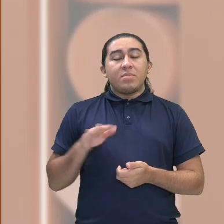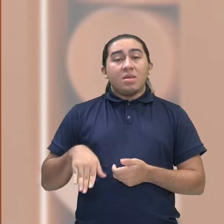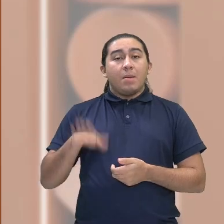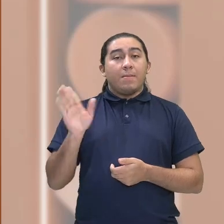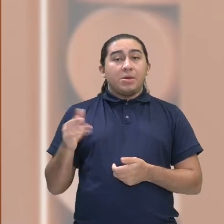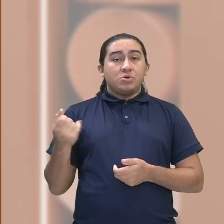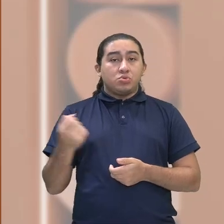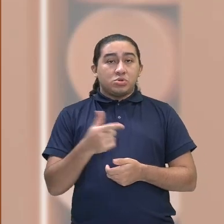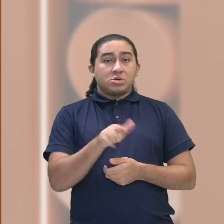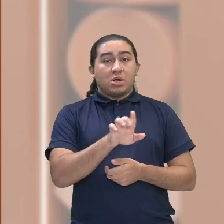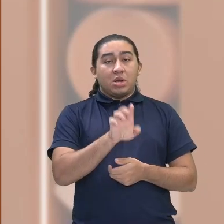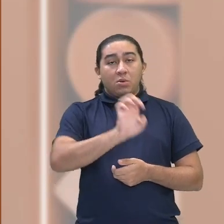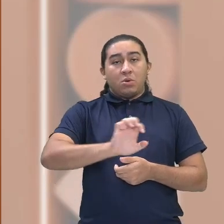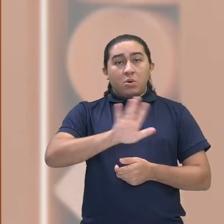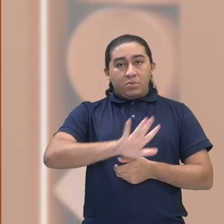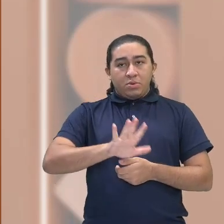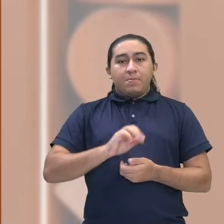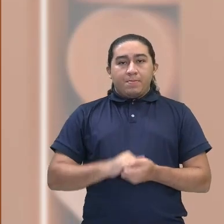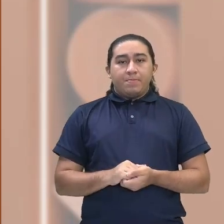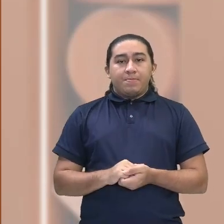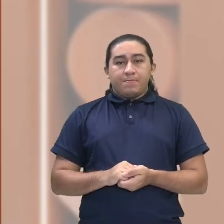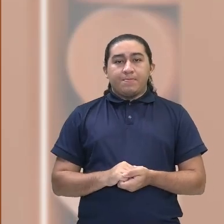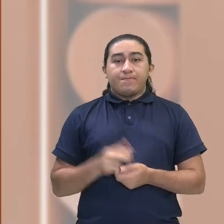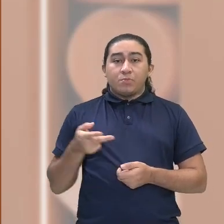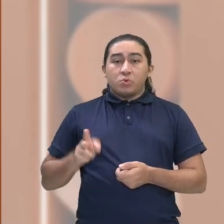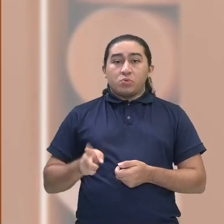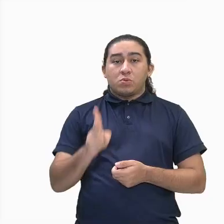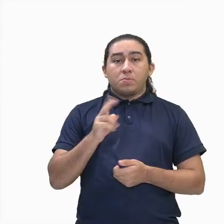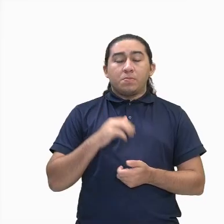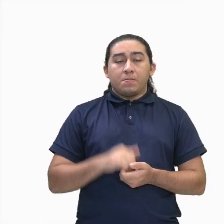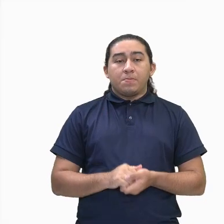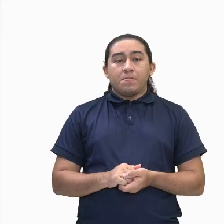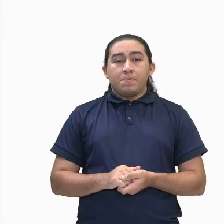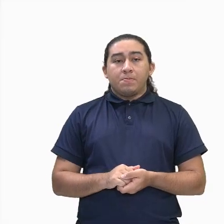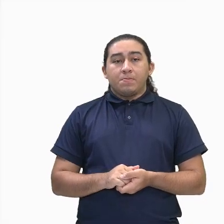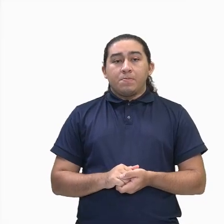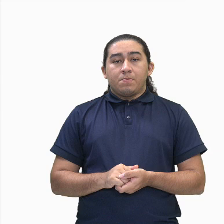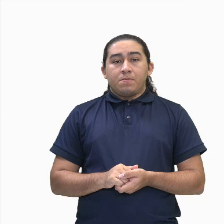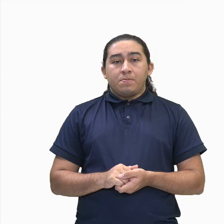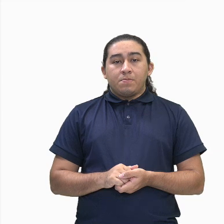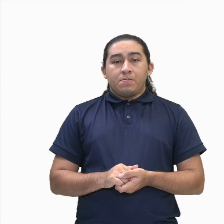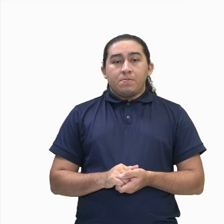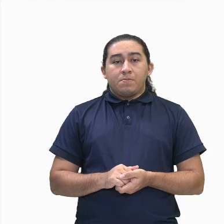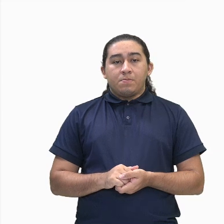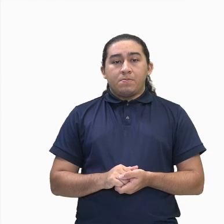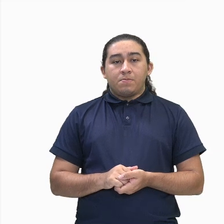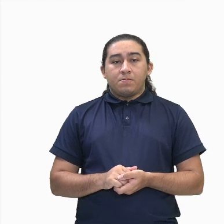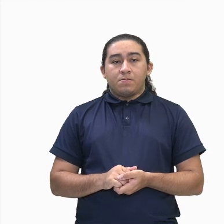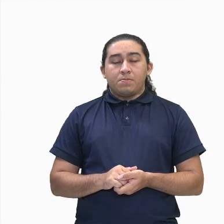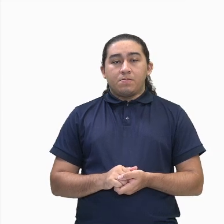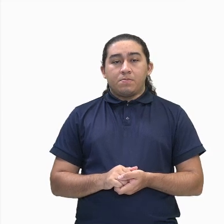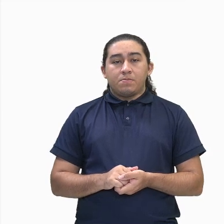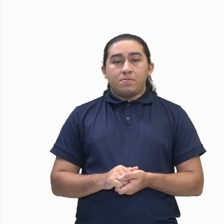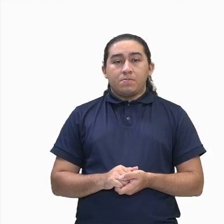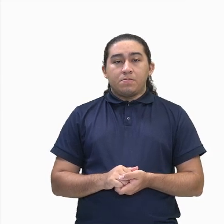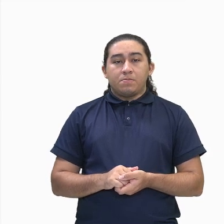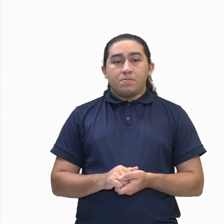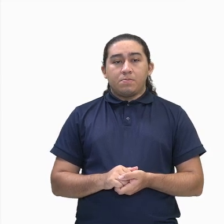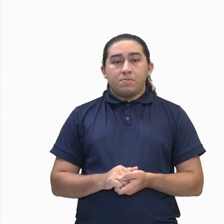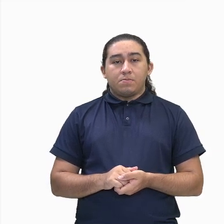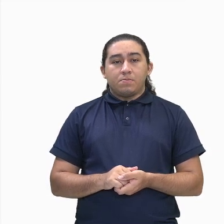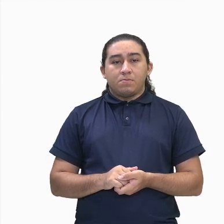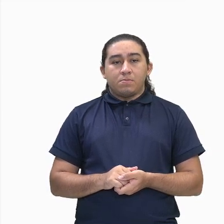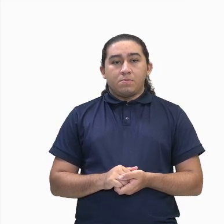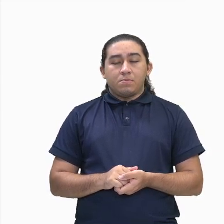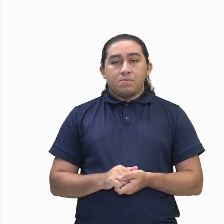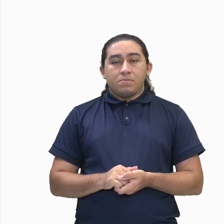ourives europeus, tá bom? Continuando, vamos lá então. Meroé, uma das capitais cuxitas, era famosa por